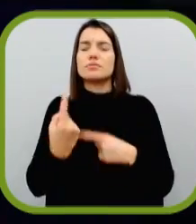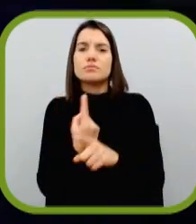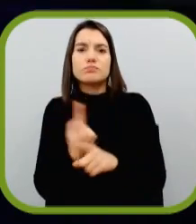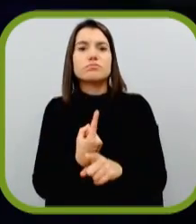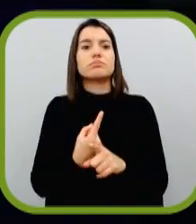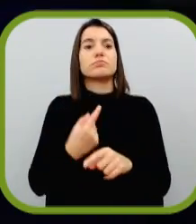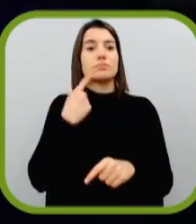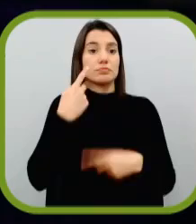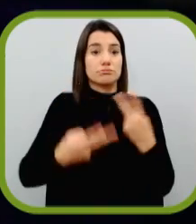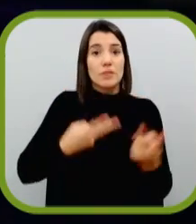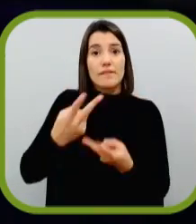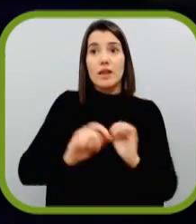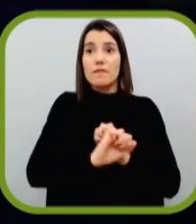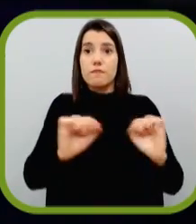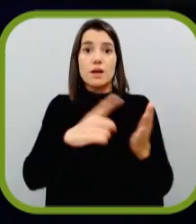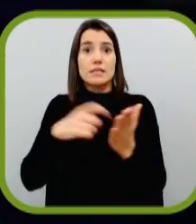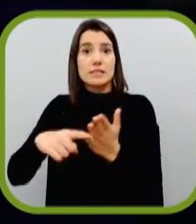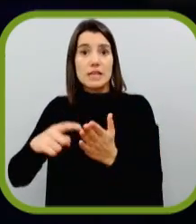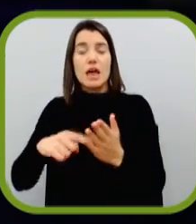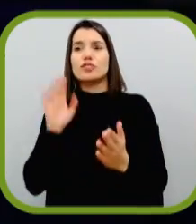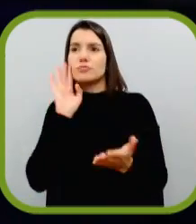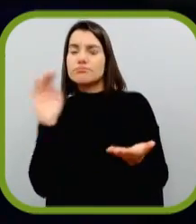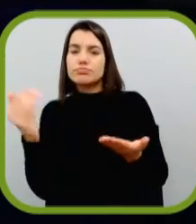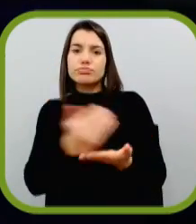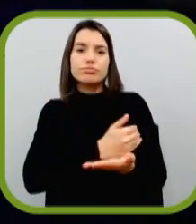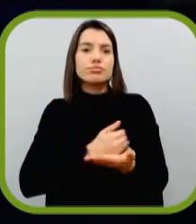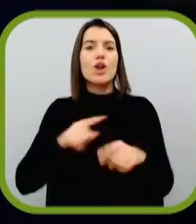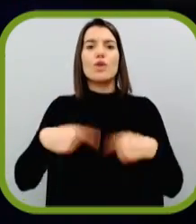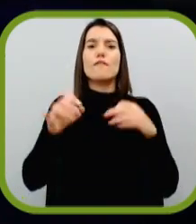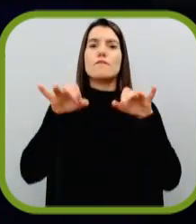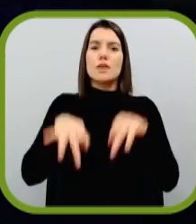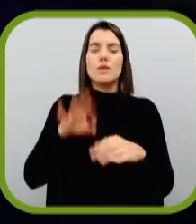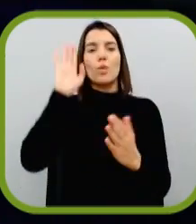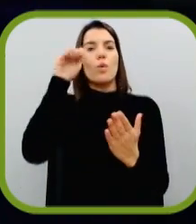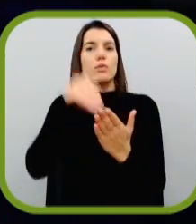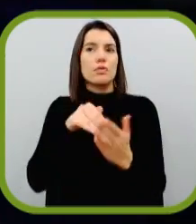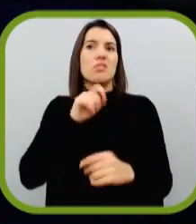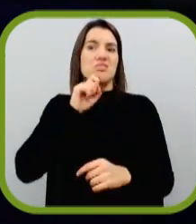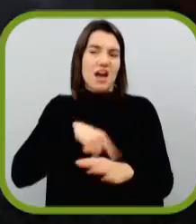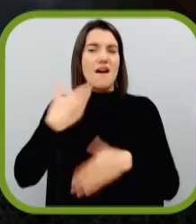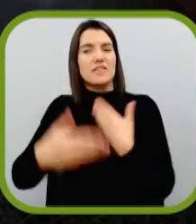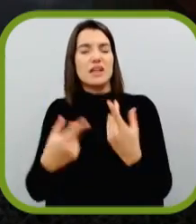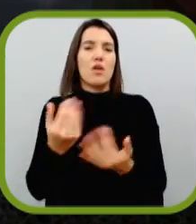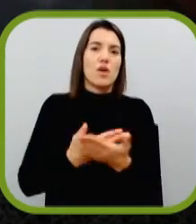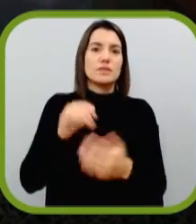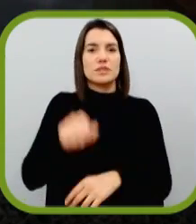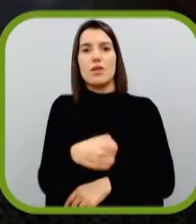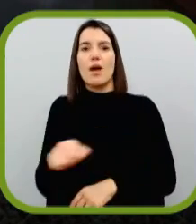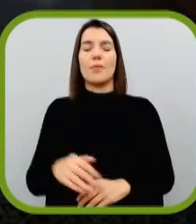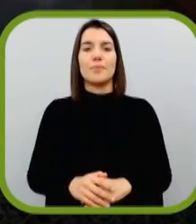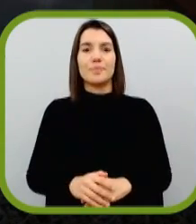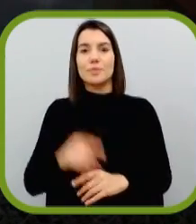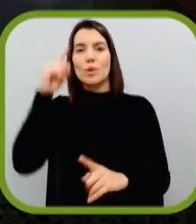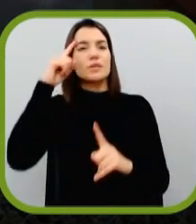e, portanto, à medida que se vão avaliando as suas necessidades, depois, no final, fazem-se conclusões sobre a viabilidade ou não do negócio. Qual